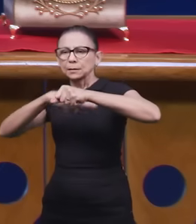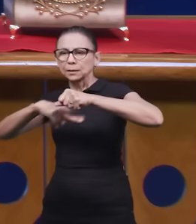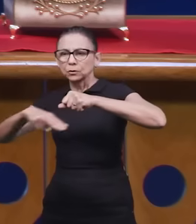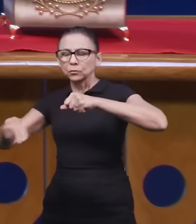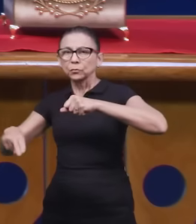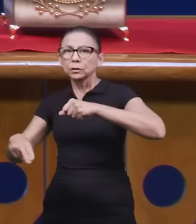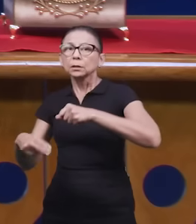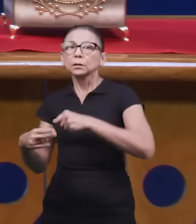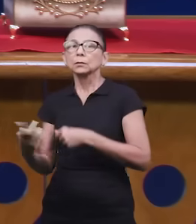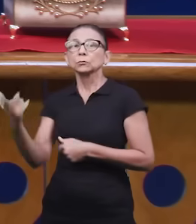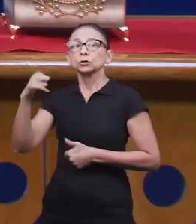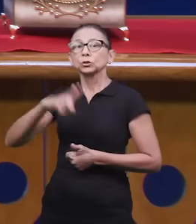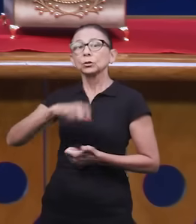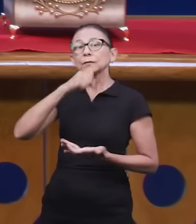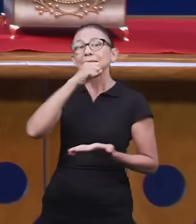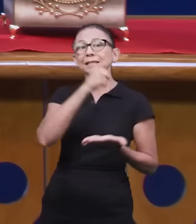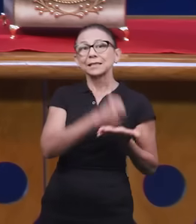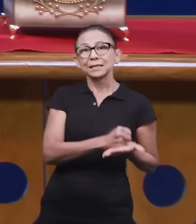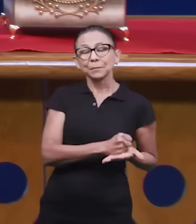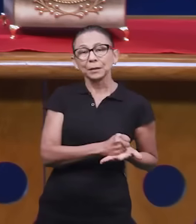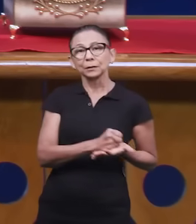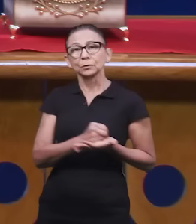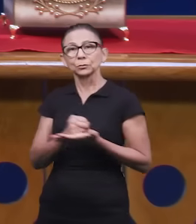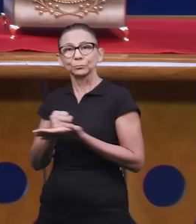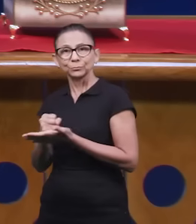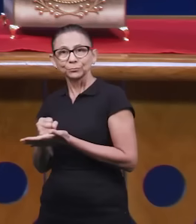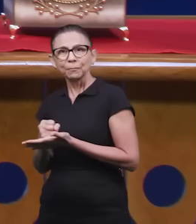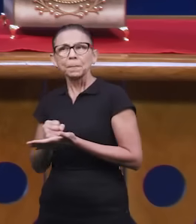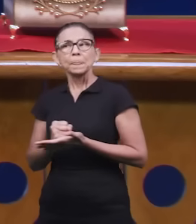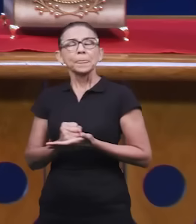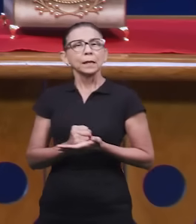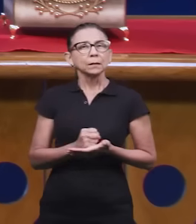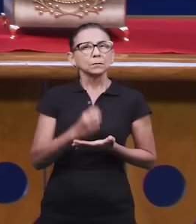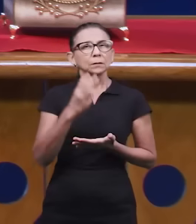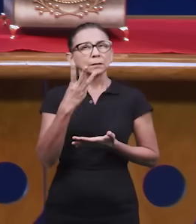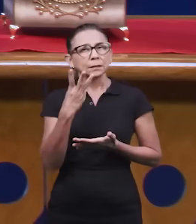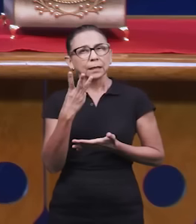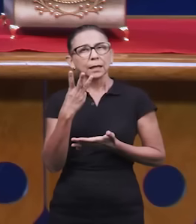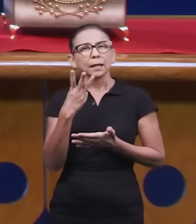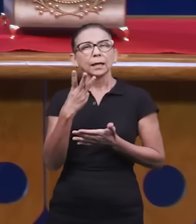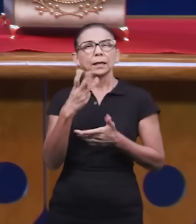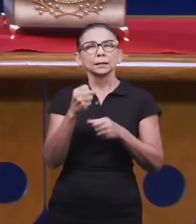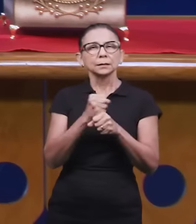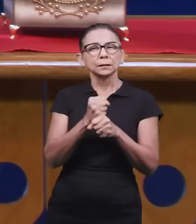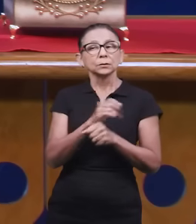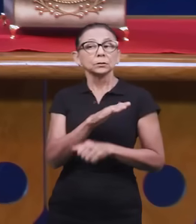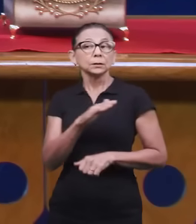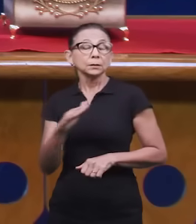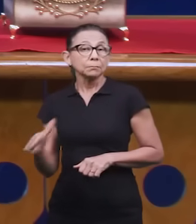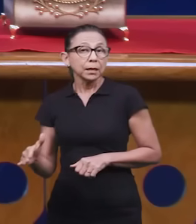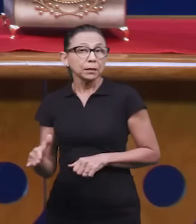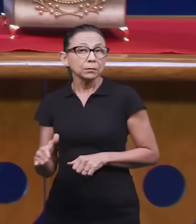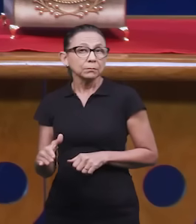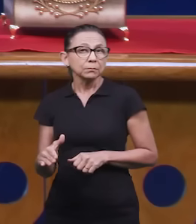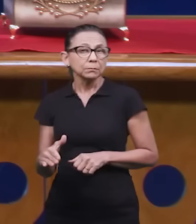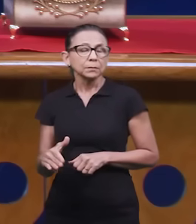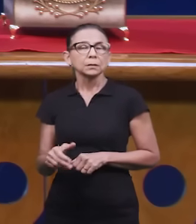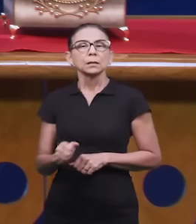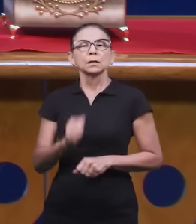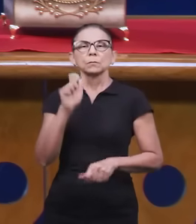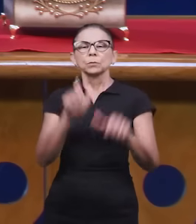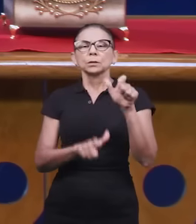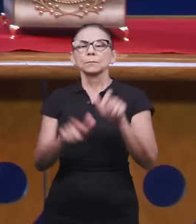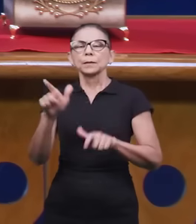Moisés, todo o Velho Testamento é reconstituído. E nesses 3 anos e meio, Israel, que está espalhado pelo